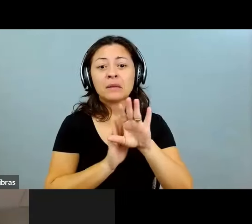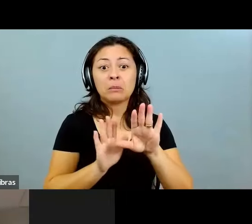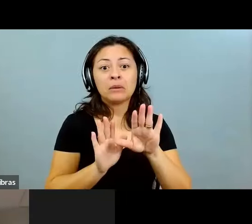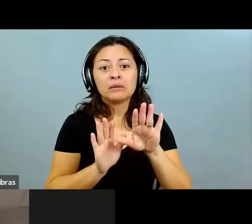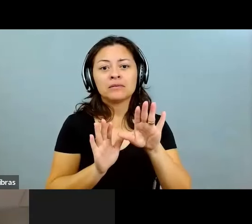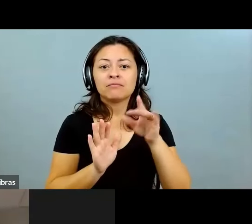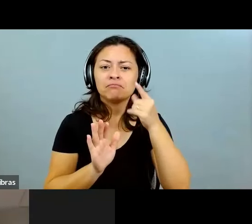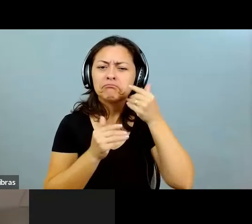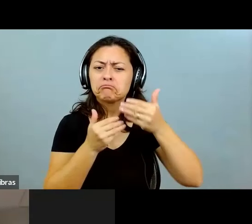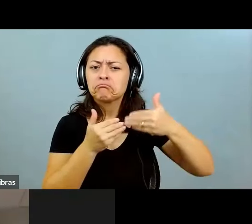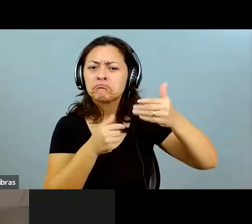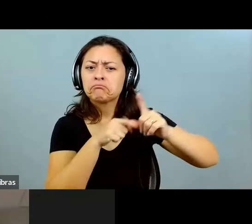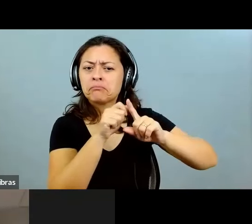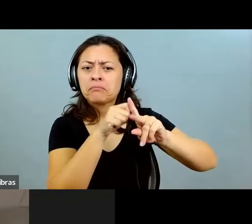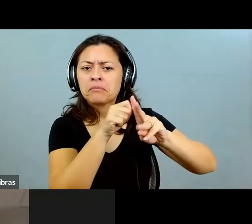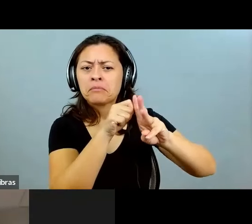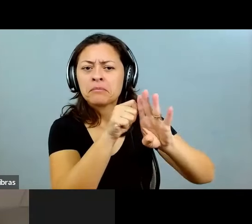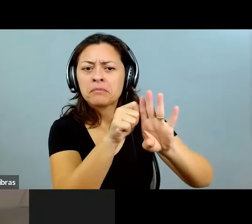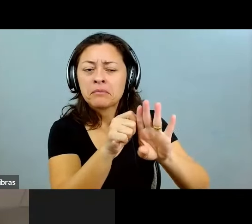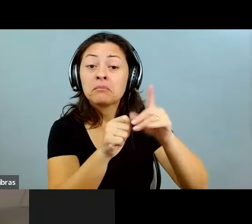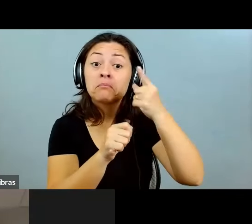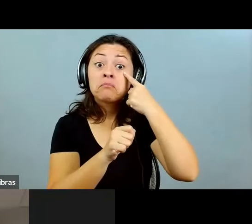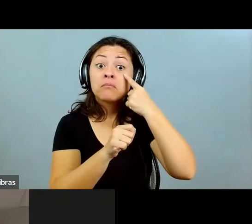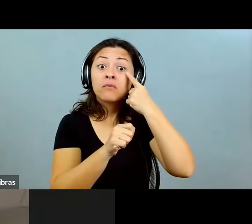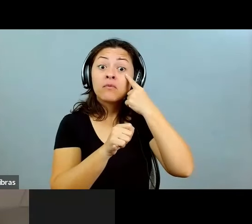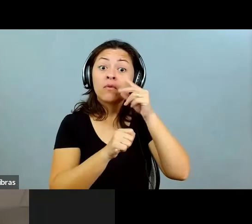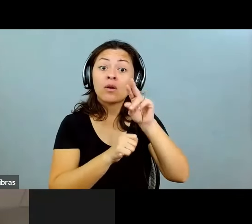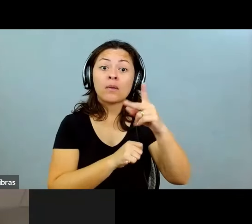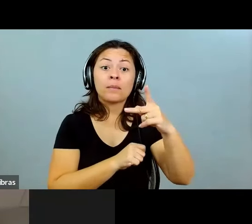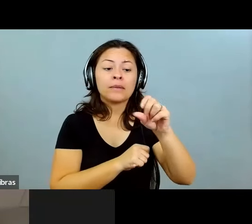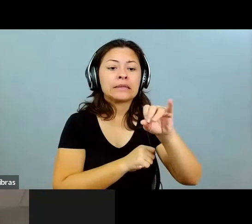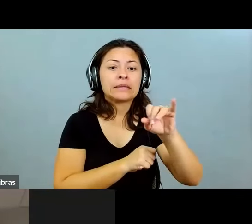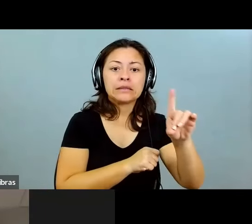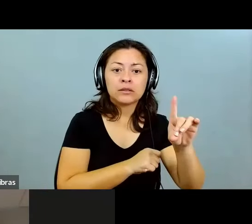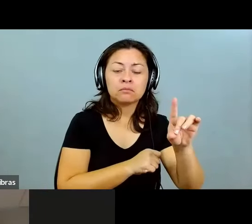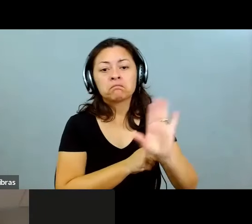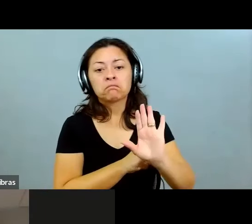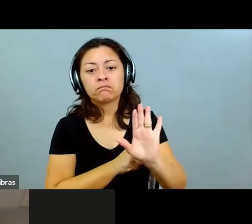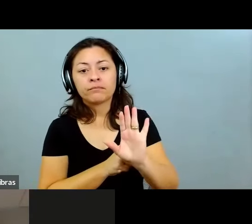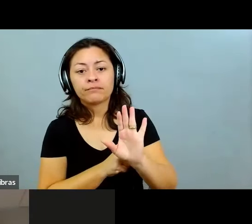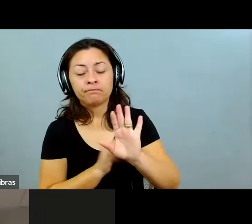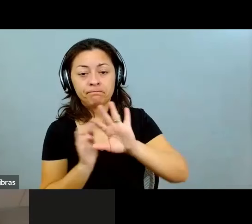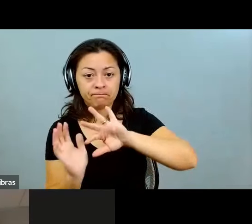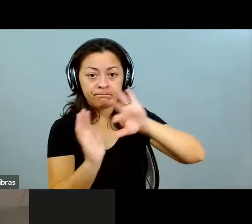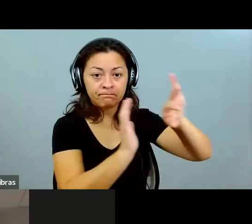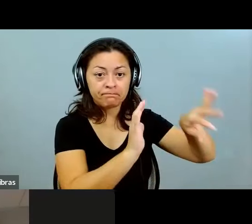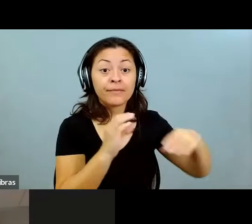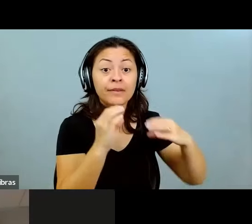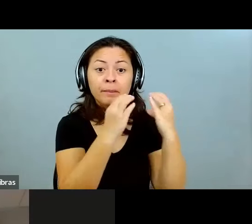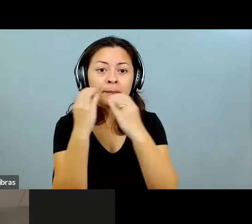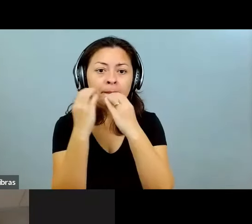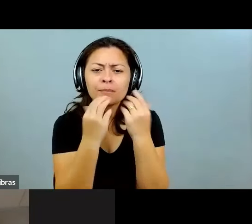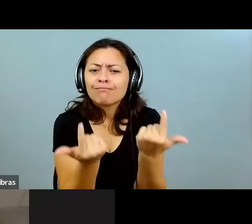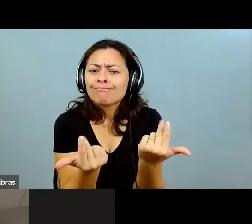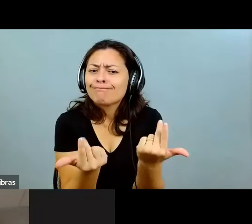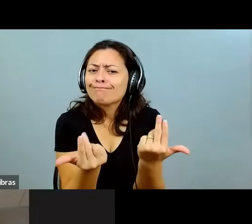frente para para para para ter algum Upside ou não o mil da mesma forma o milho também o milho do